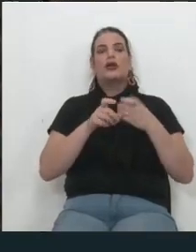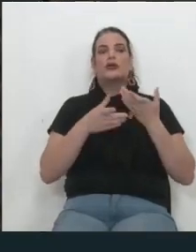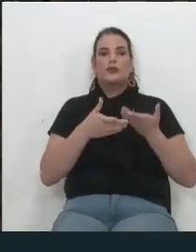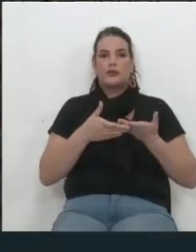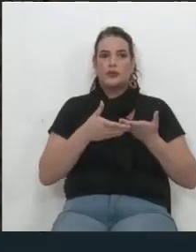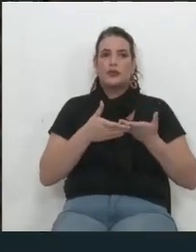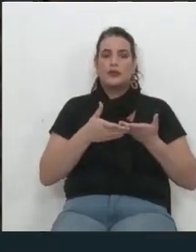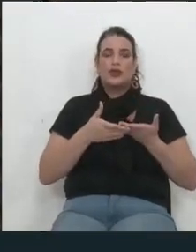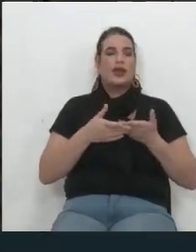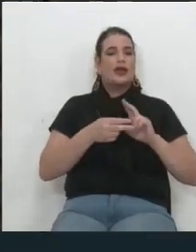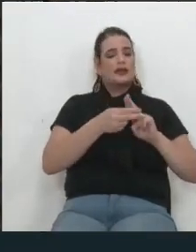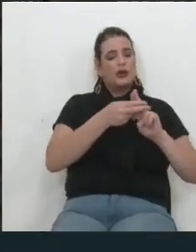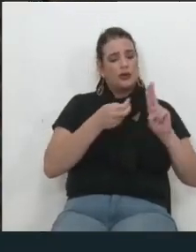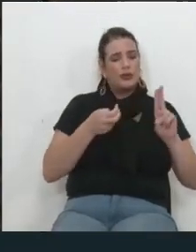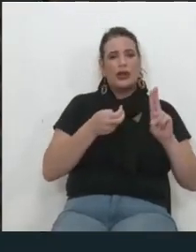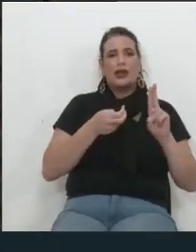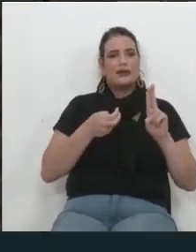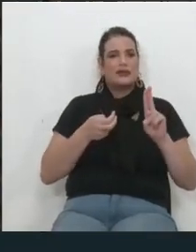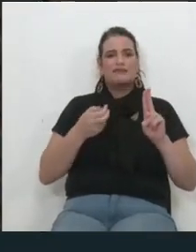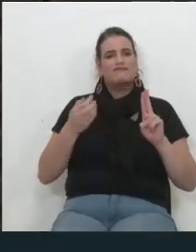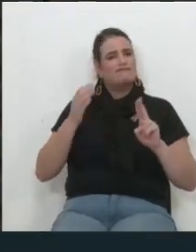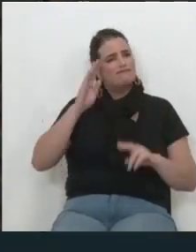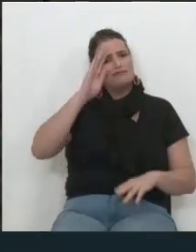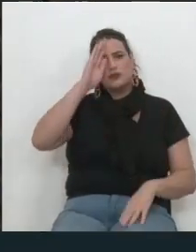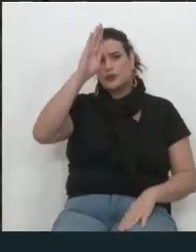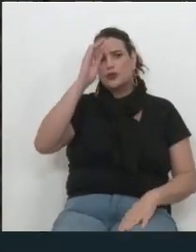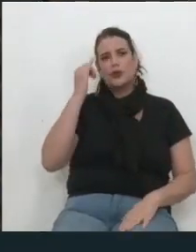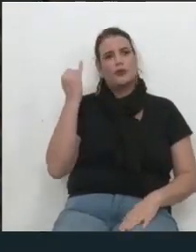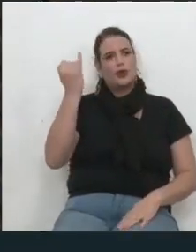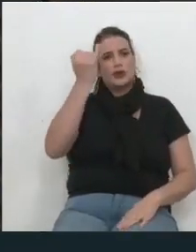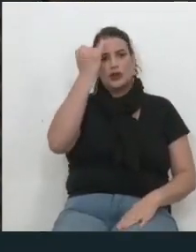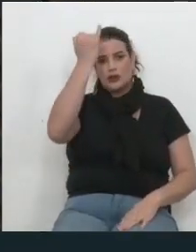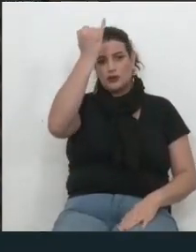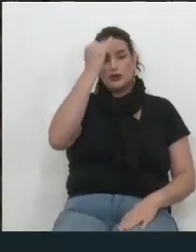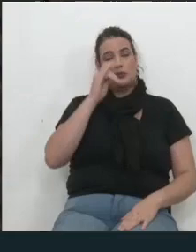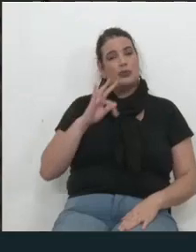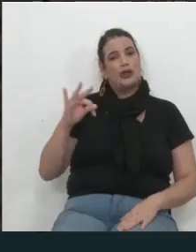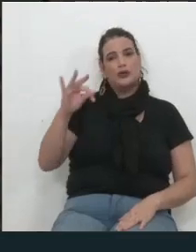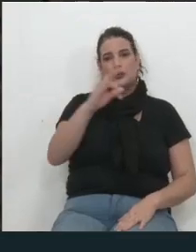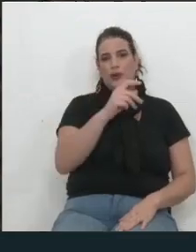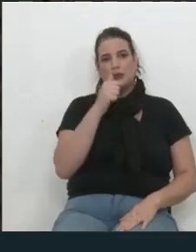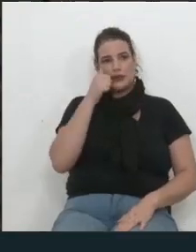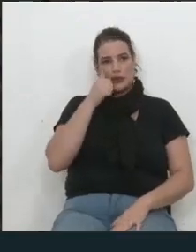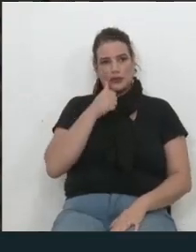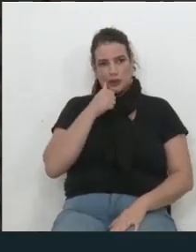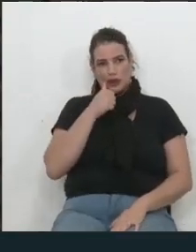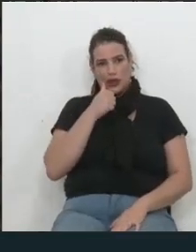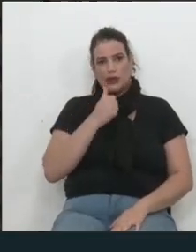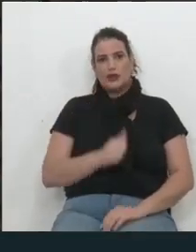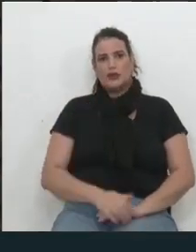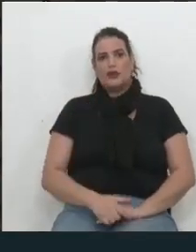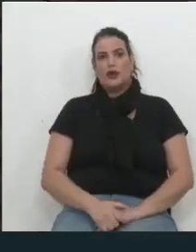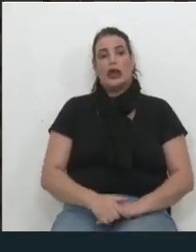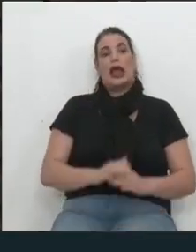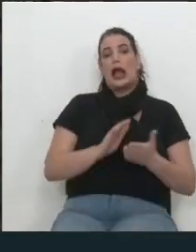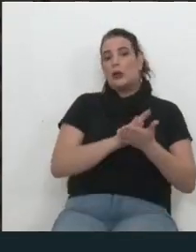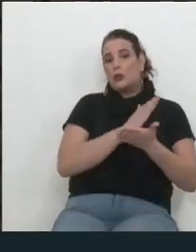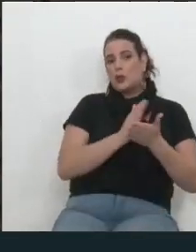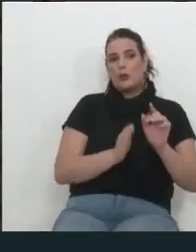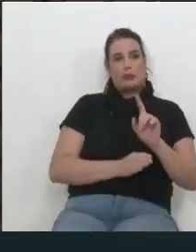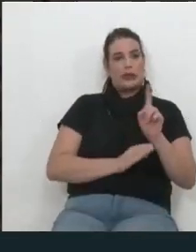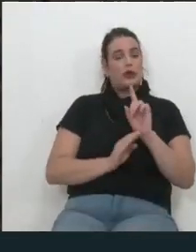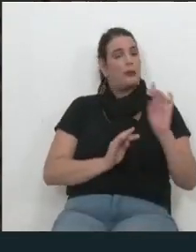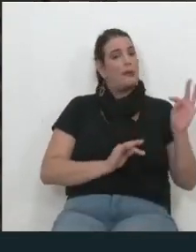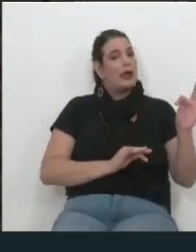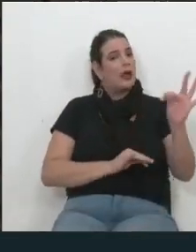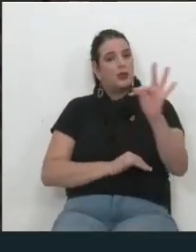é fundamental que seja para todas as mulheres, e não só algumas mulheres, não que